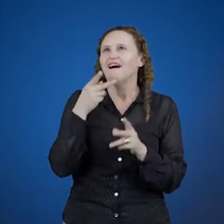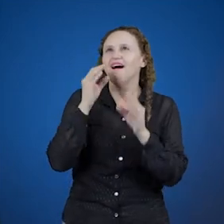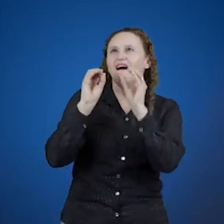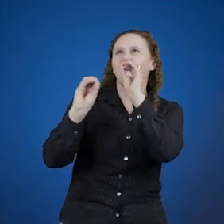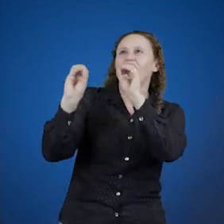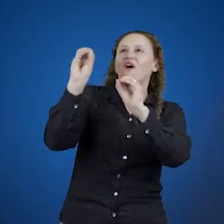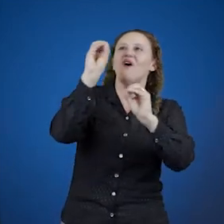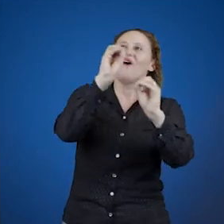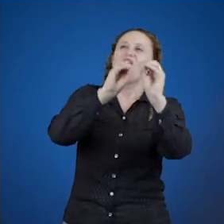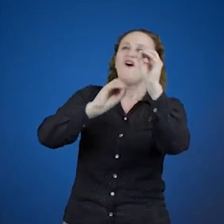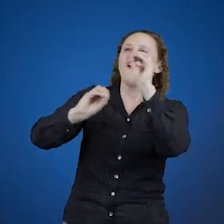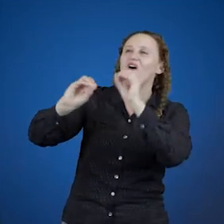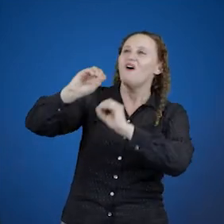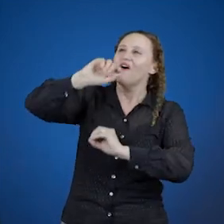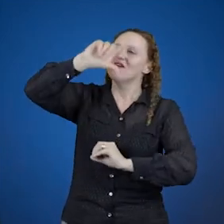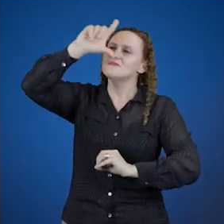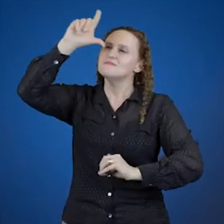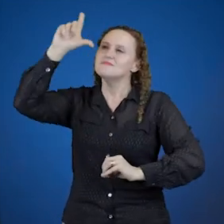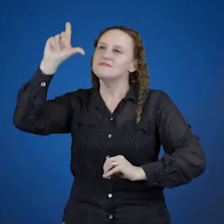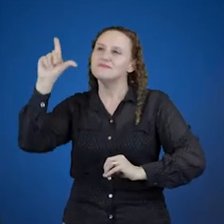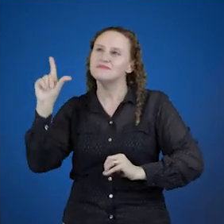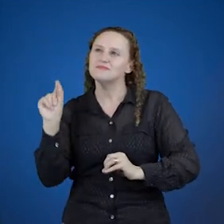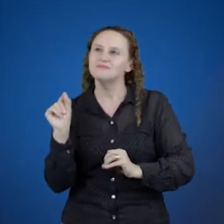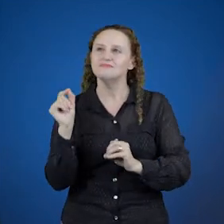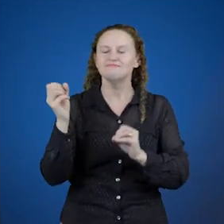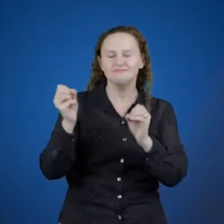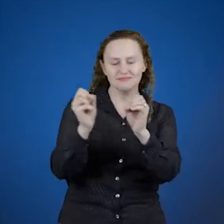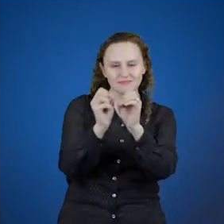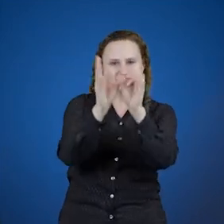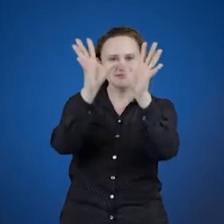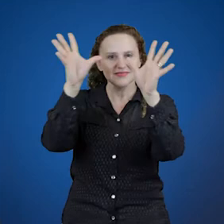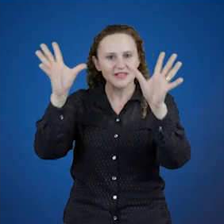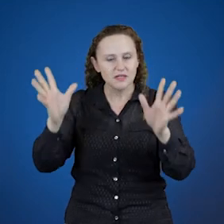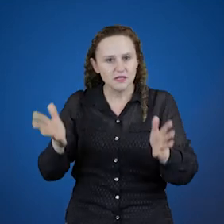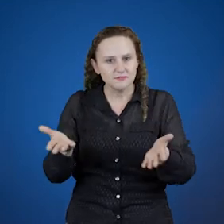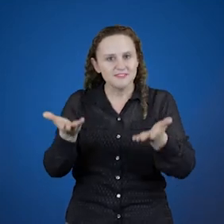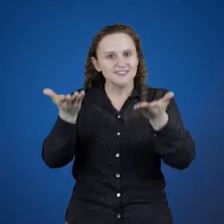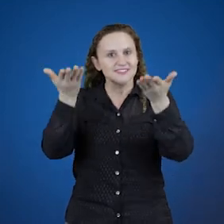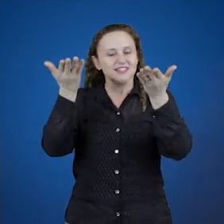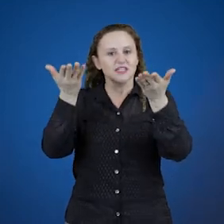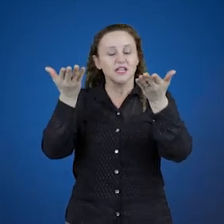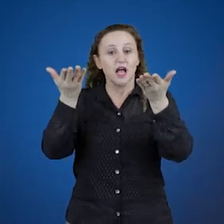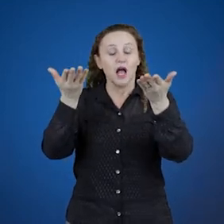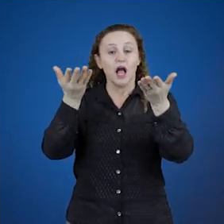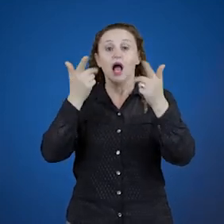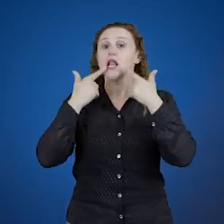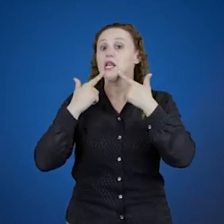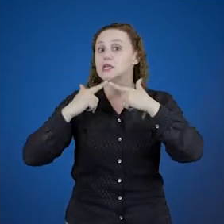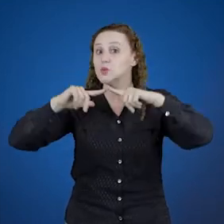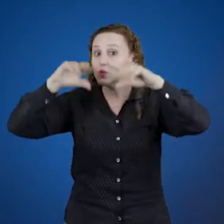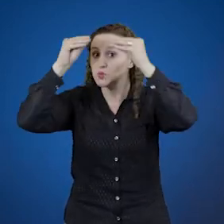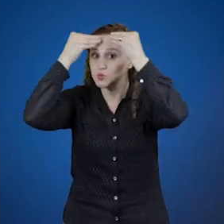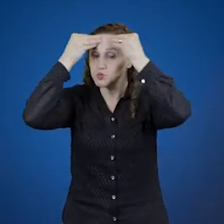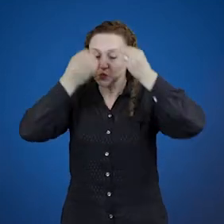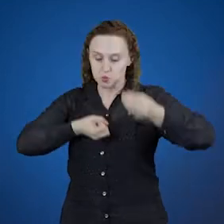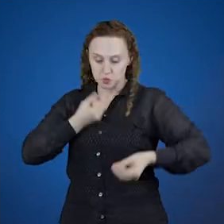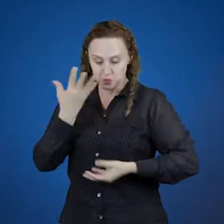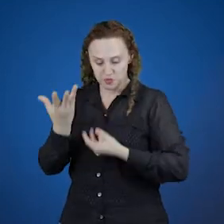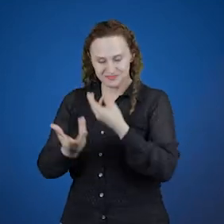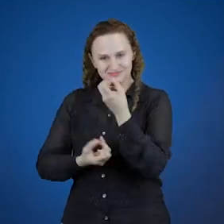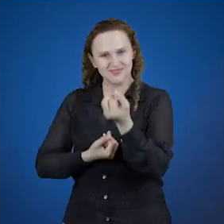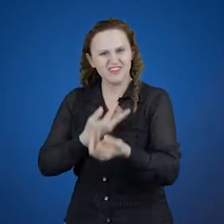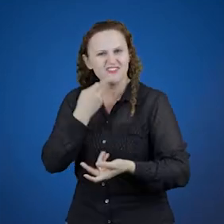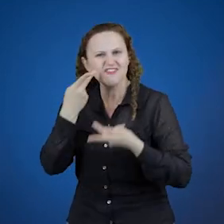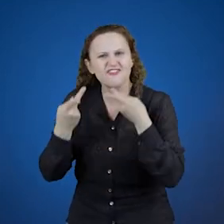ó Lua como você está linda o Lua como brilha estão alto na linguagem dos Poetas se fala muito